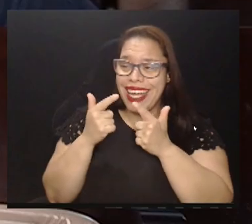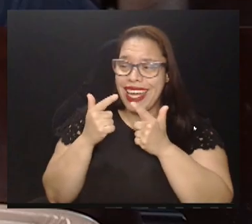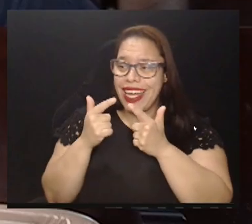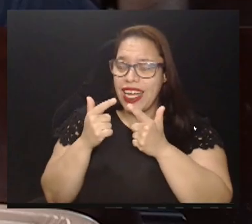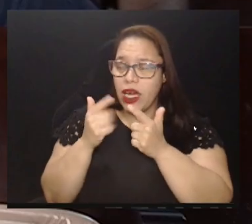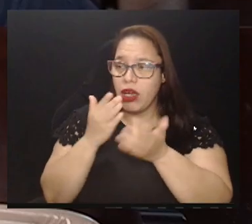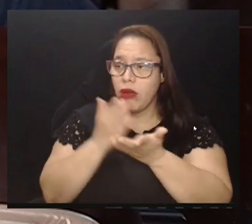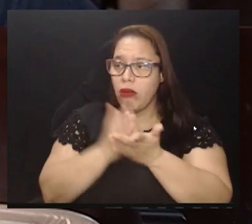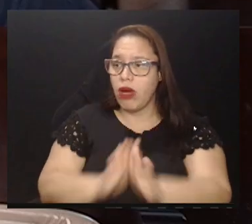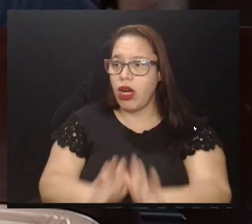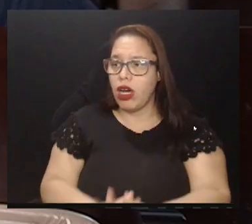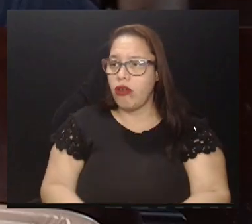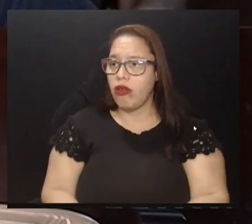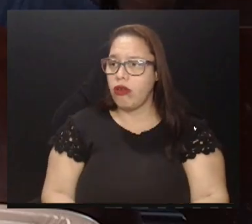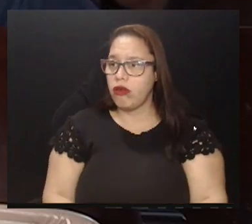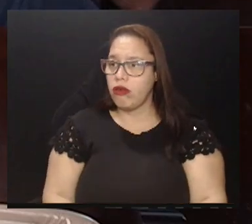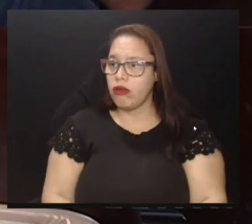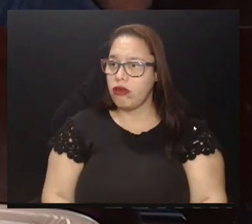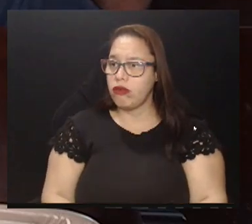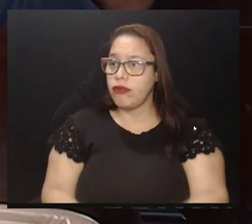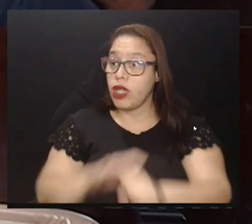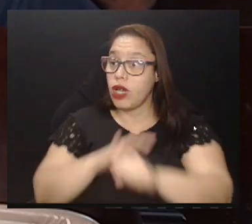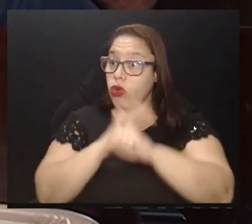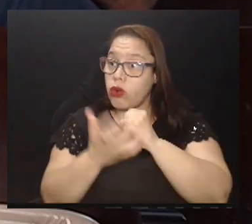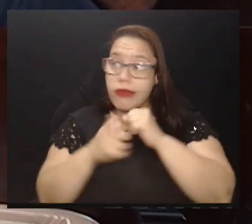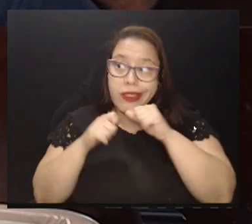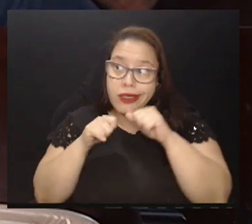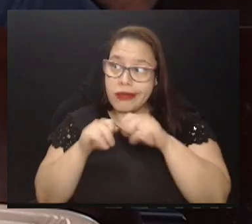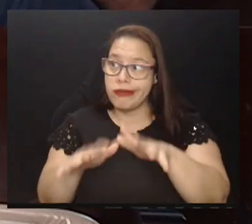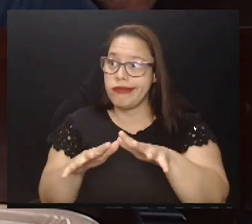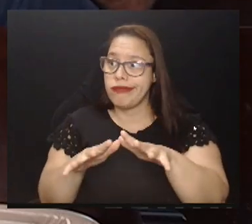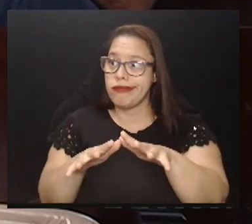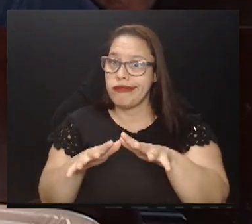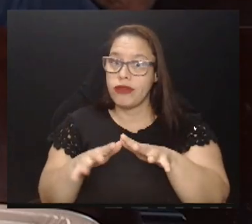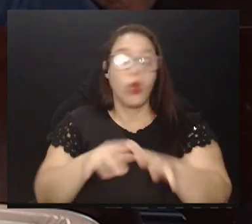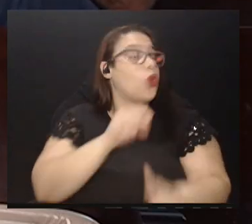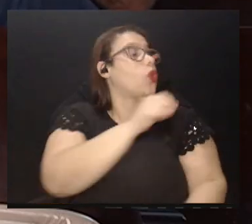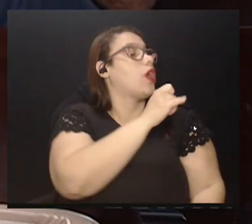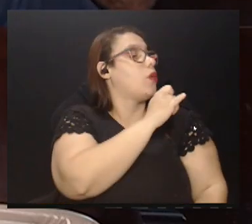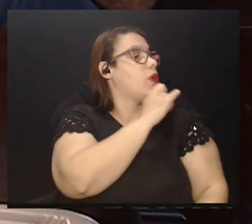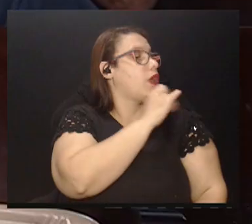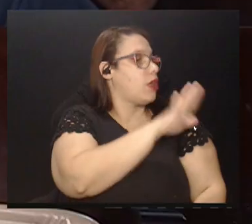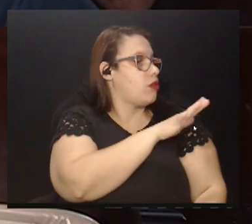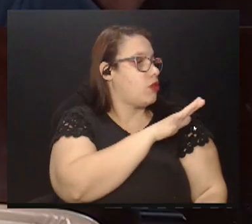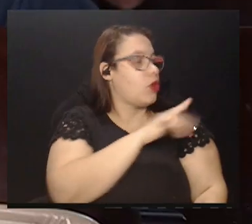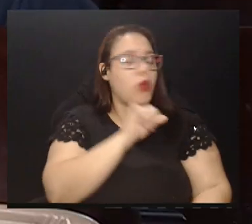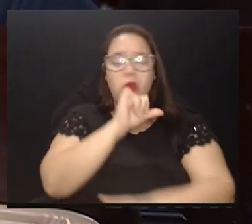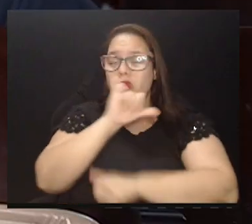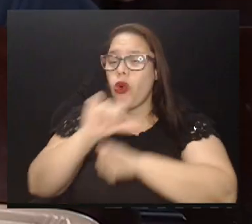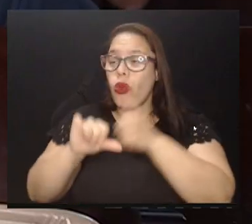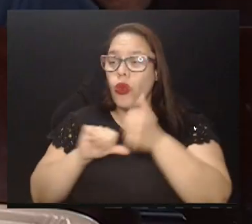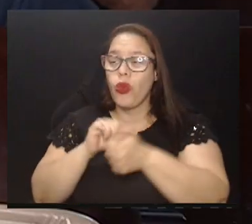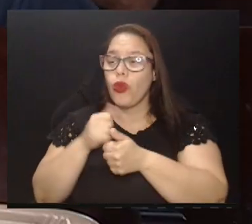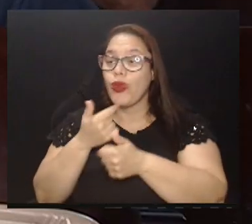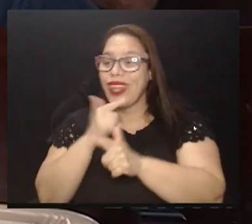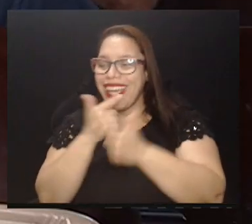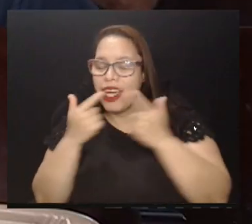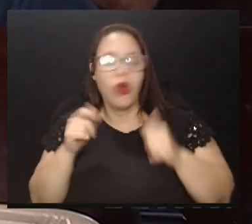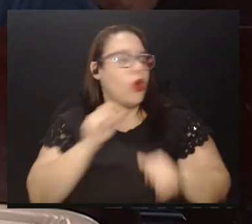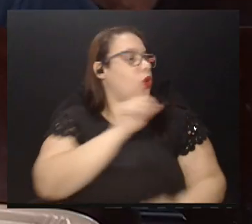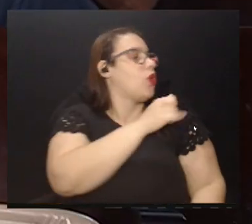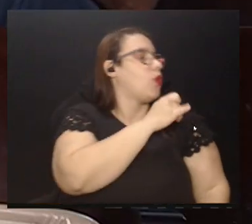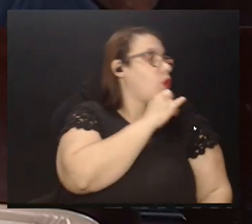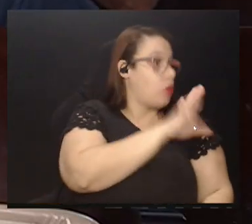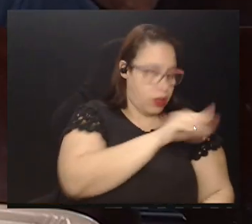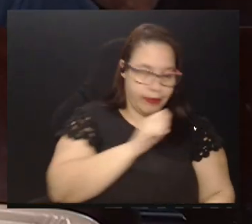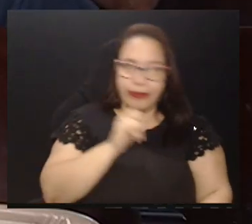Covid. O que, por exemplo? Mudou o humor. O que, por exemplo? Por exemplo,